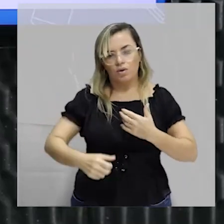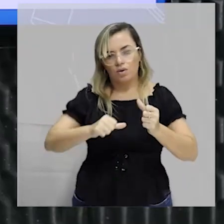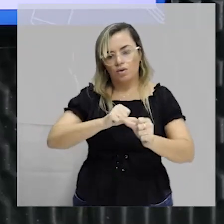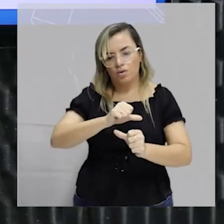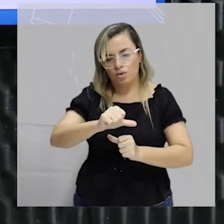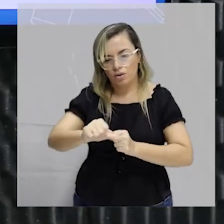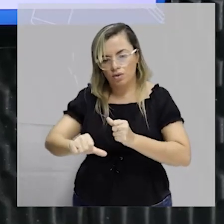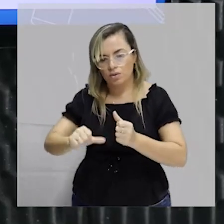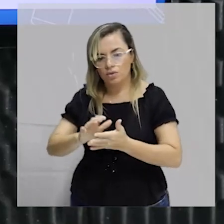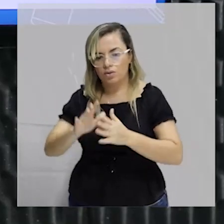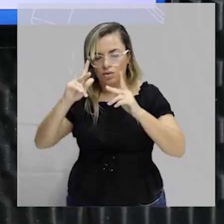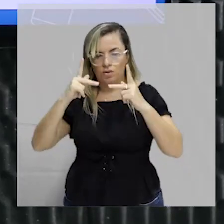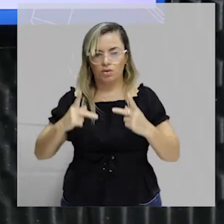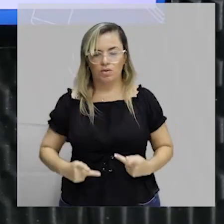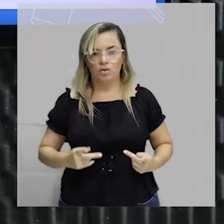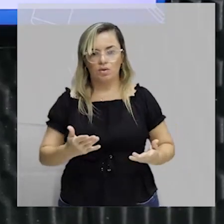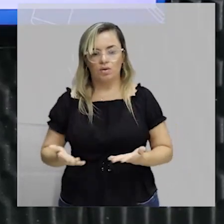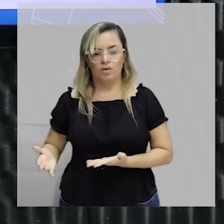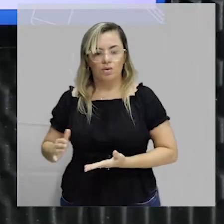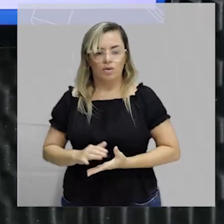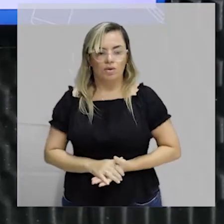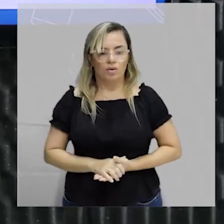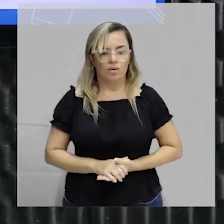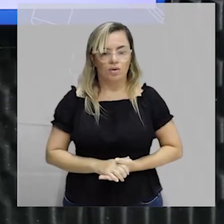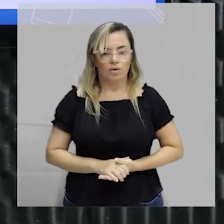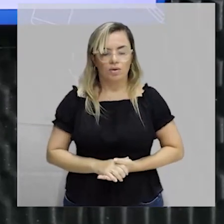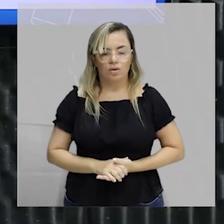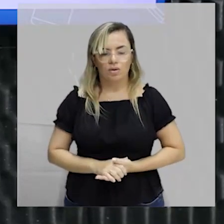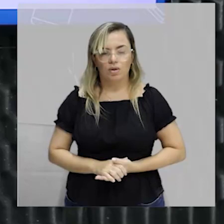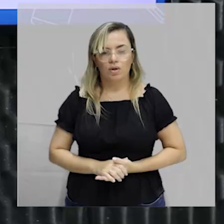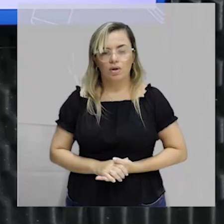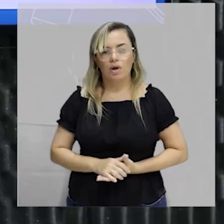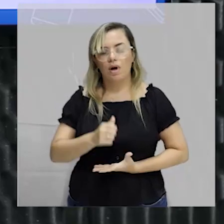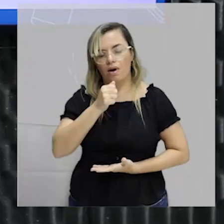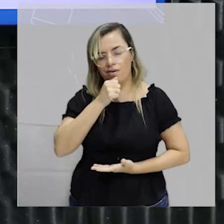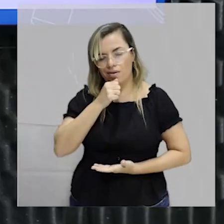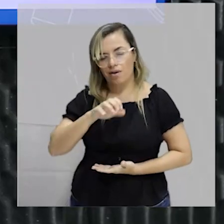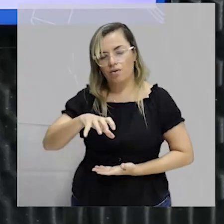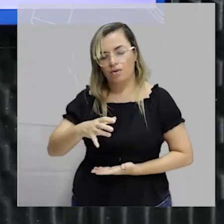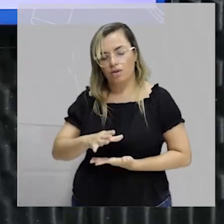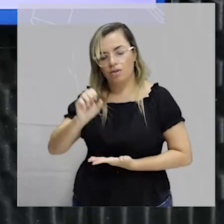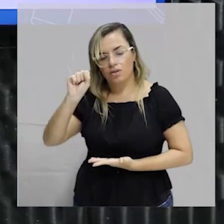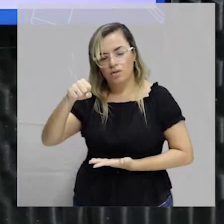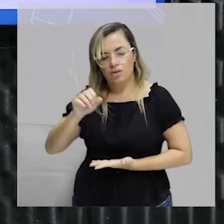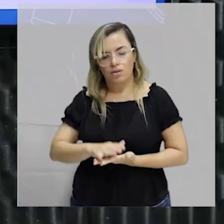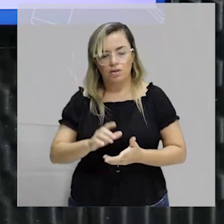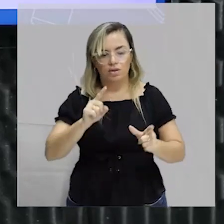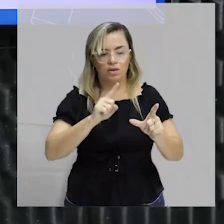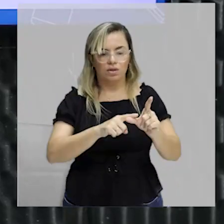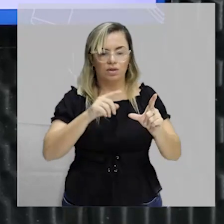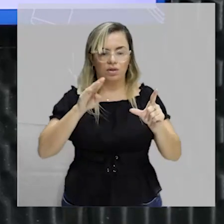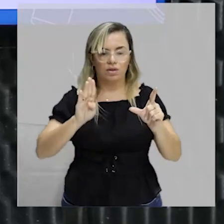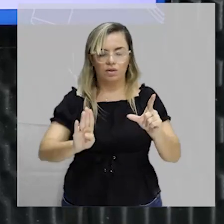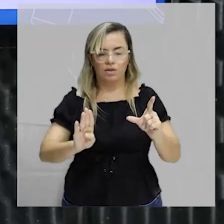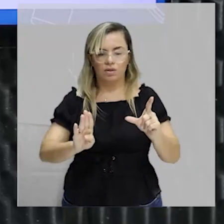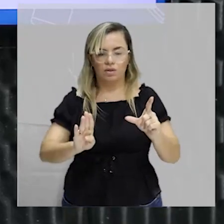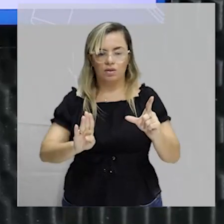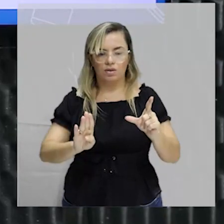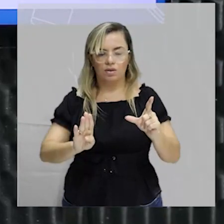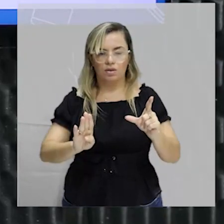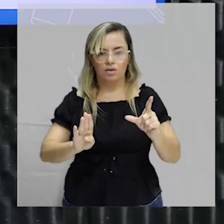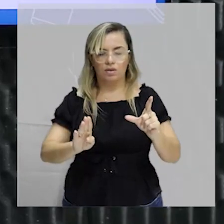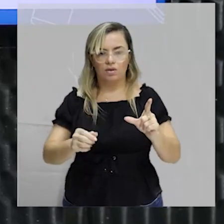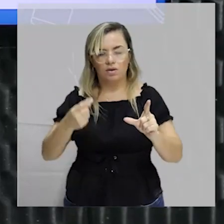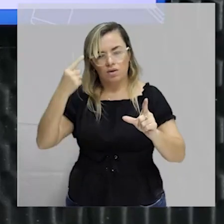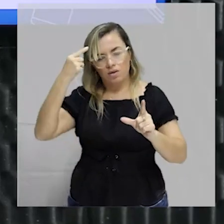mutações genéticas, tá? Então elas ainda acontecem. Vamos ver se a letra B sustenta essa ideia de que a